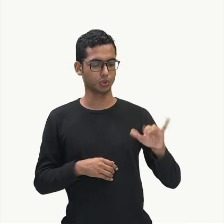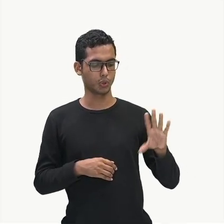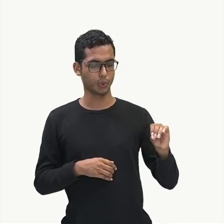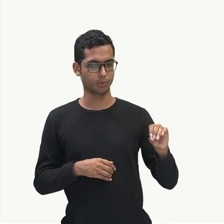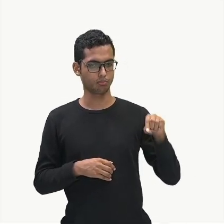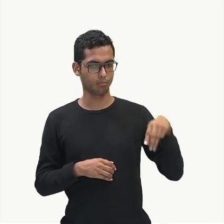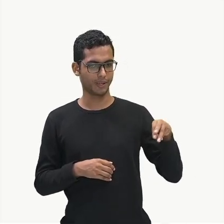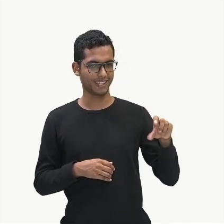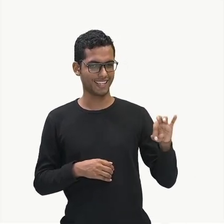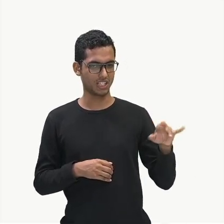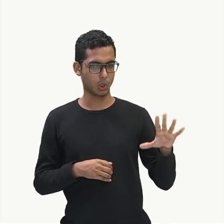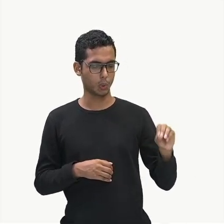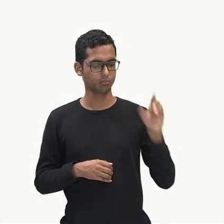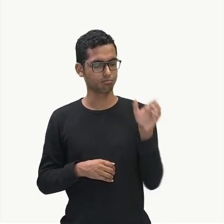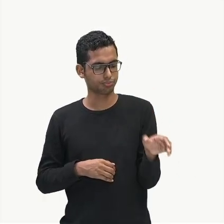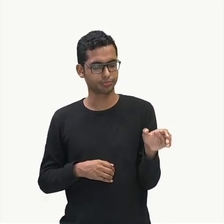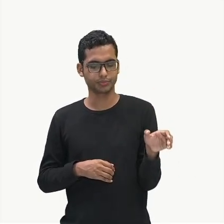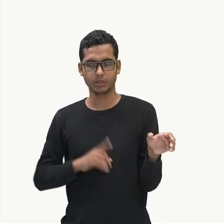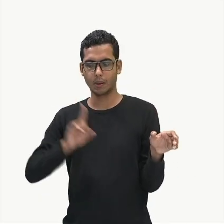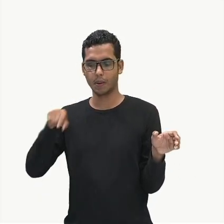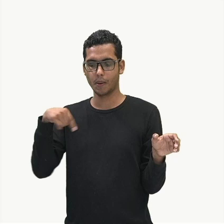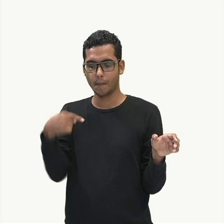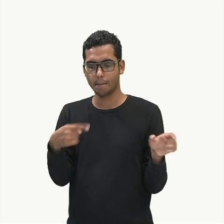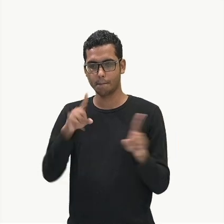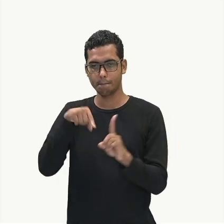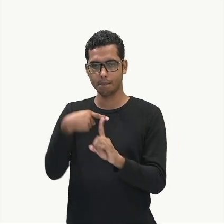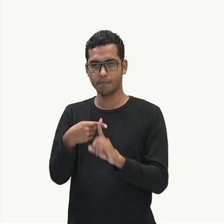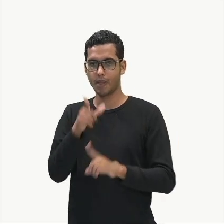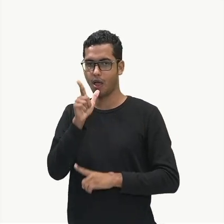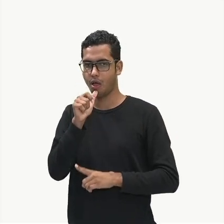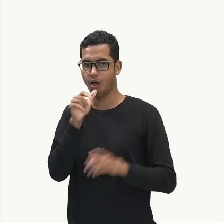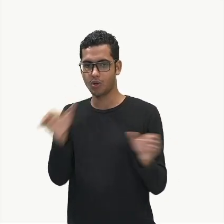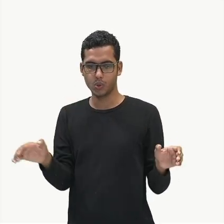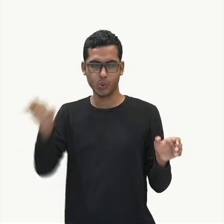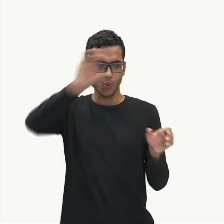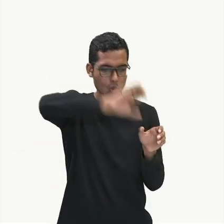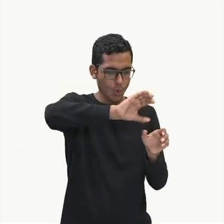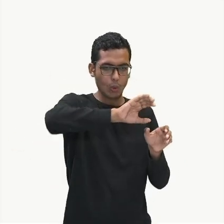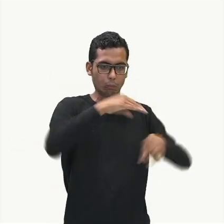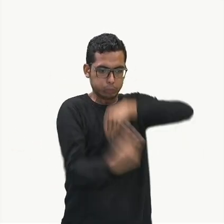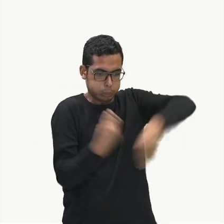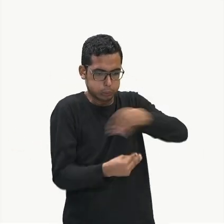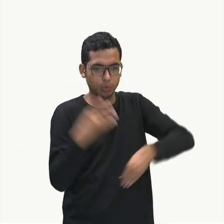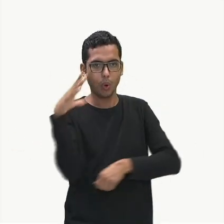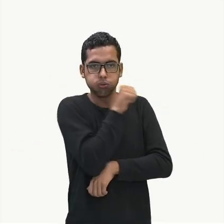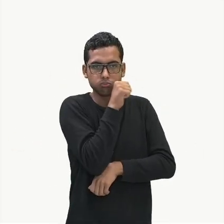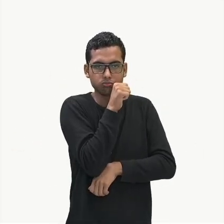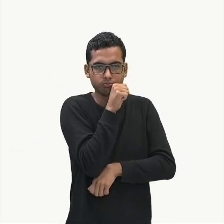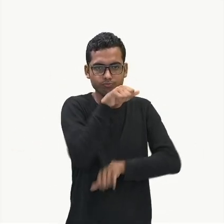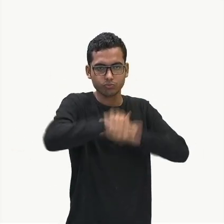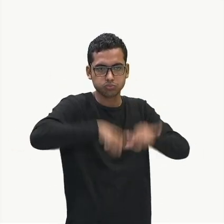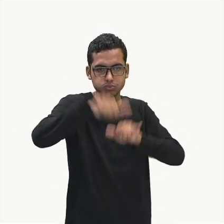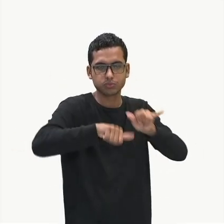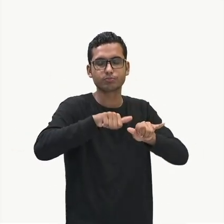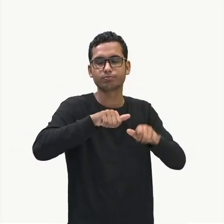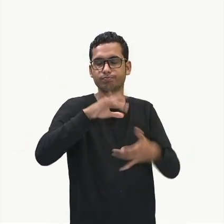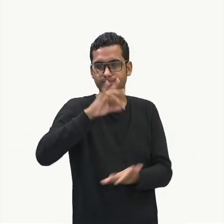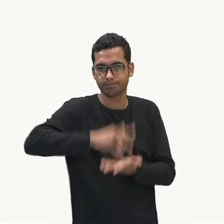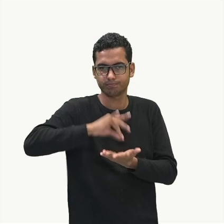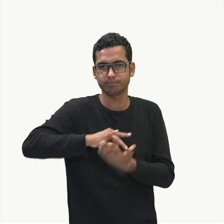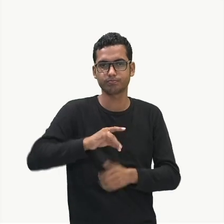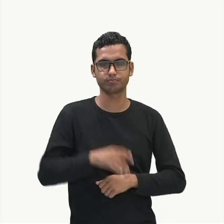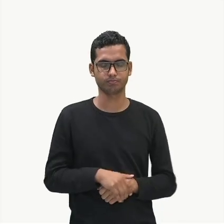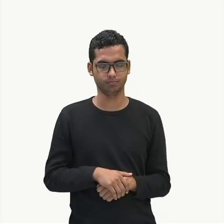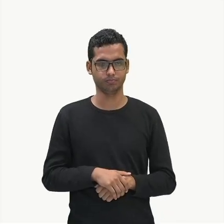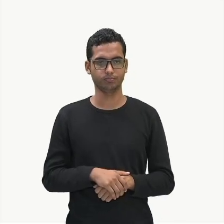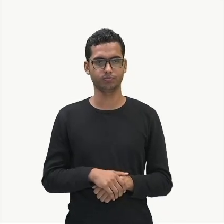vou ter uma reação rápida e violenta, tá? Então, é por isso que